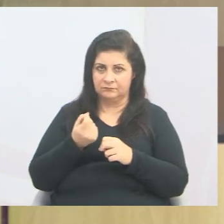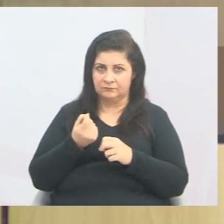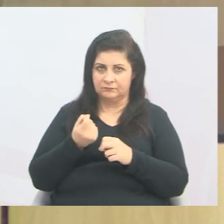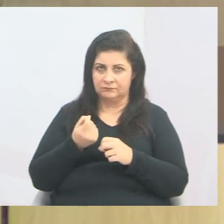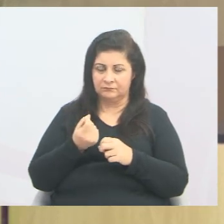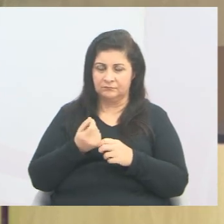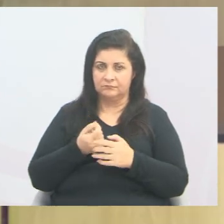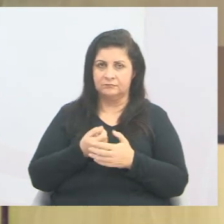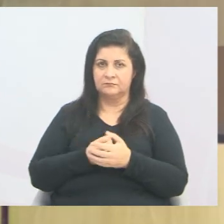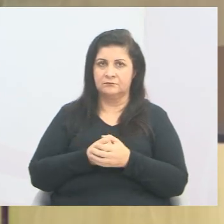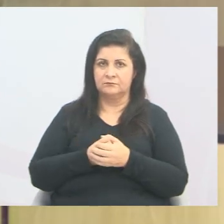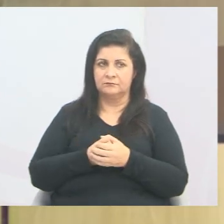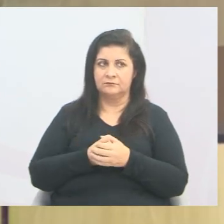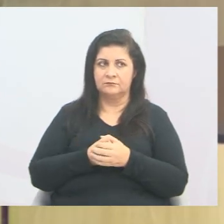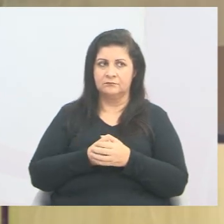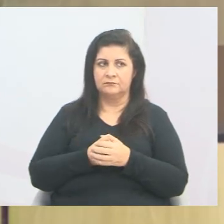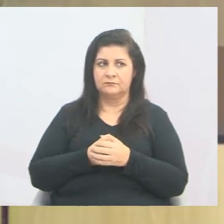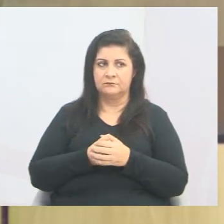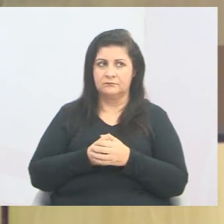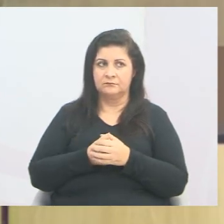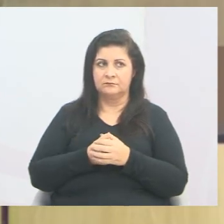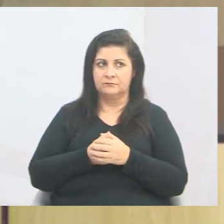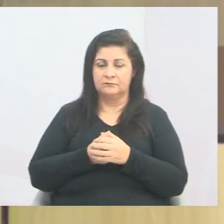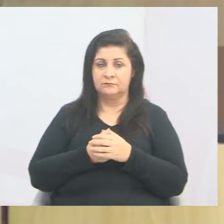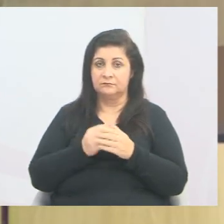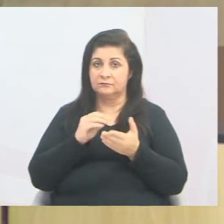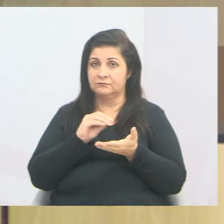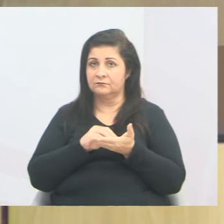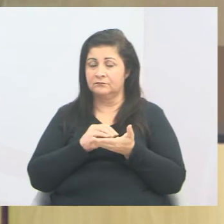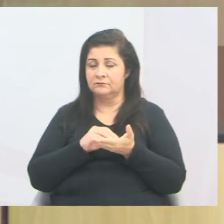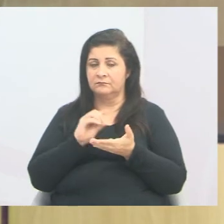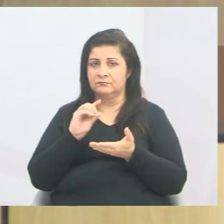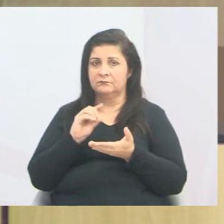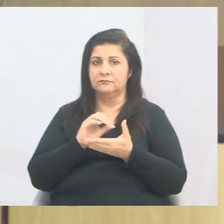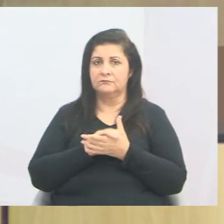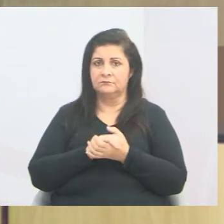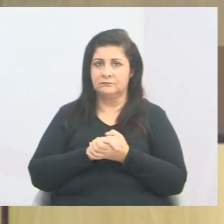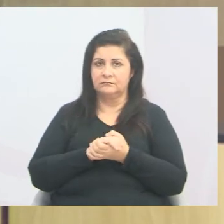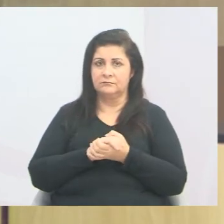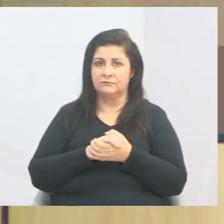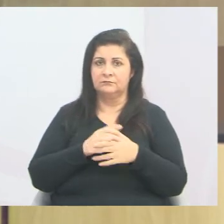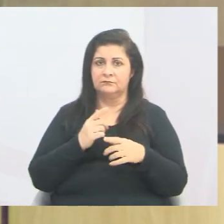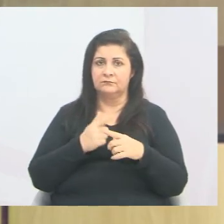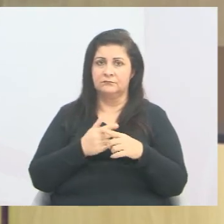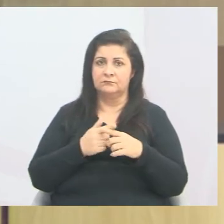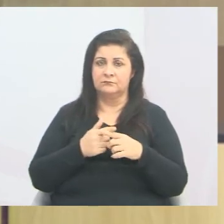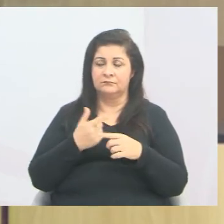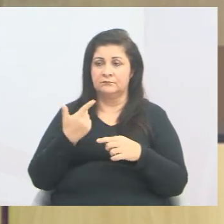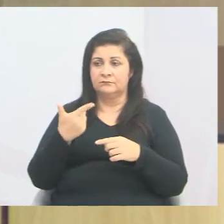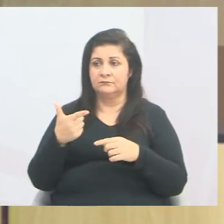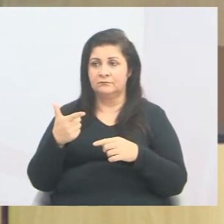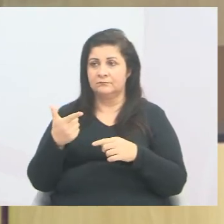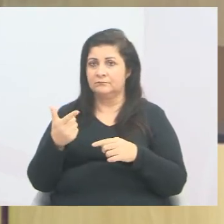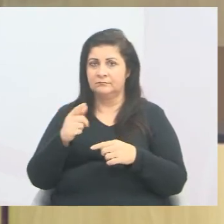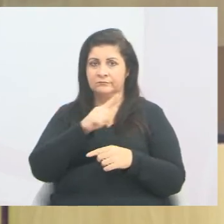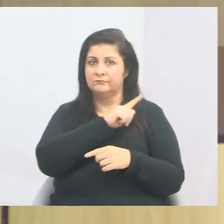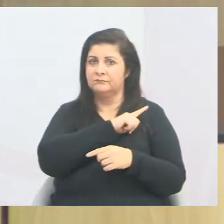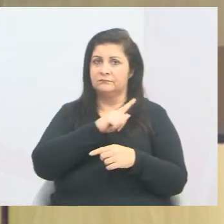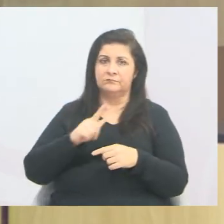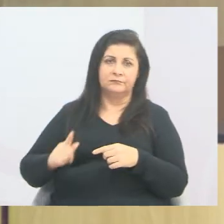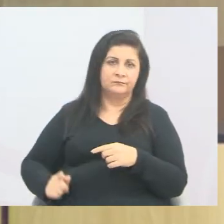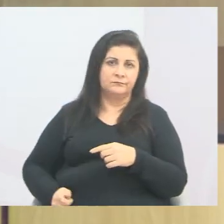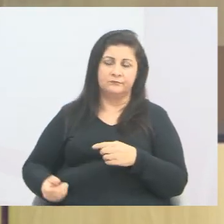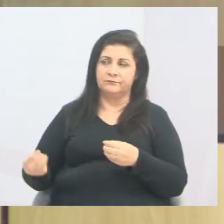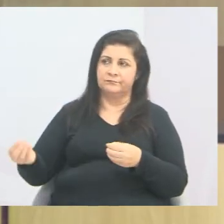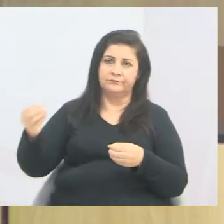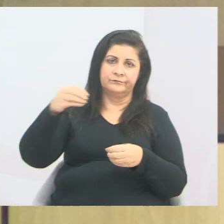capital, ela está deficiente justamente pela falta de transferência de capital, né, de ver recursos de